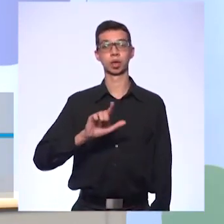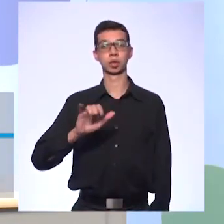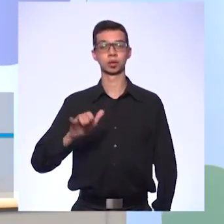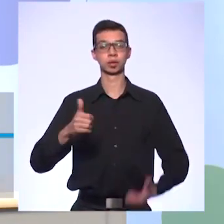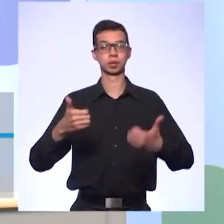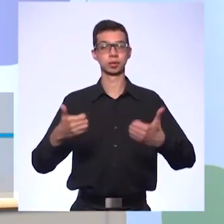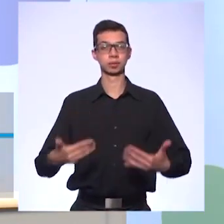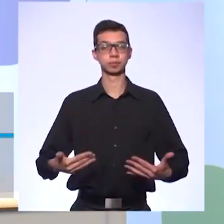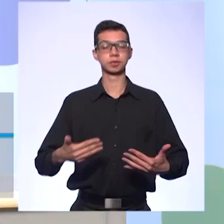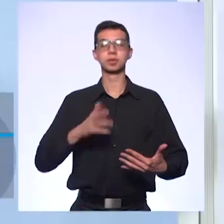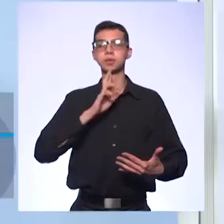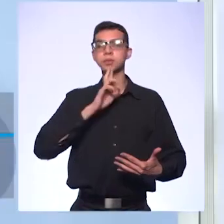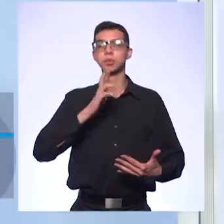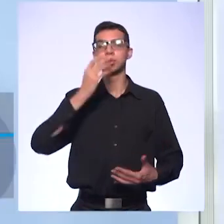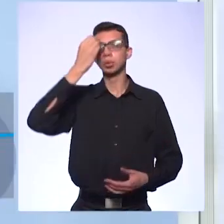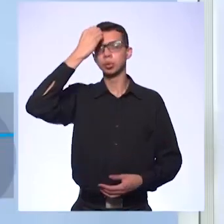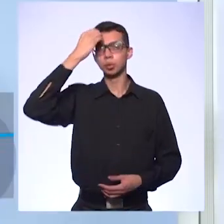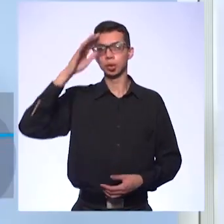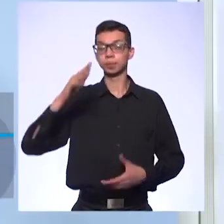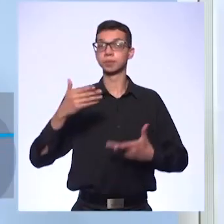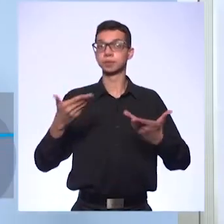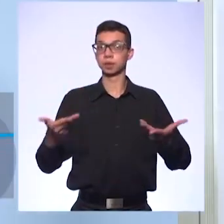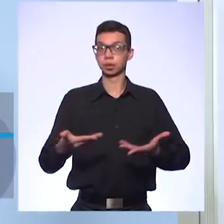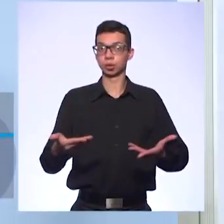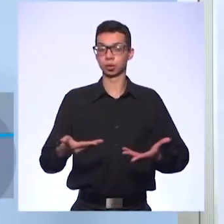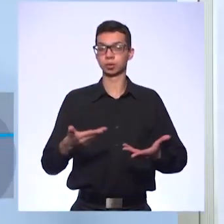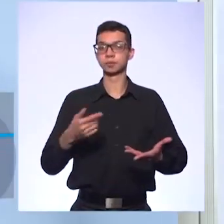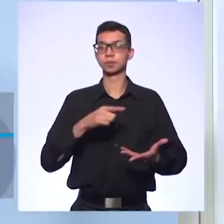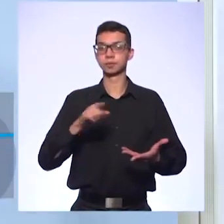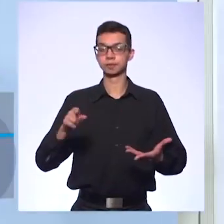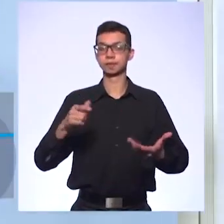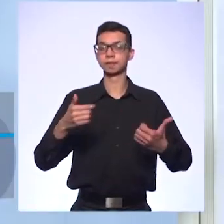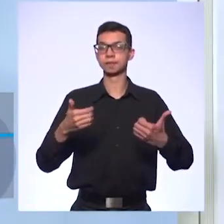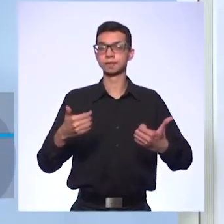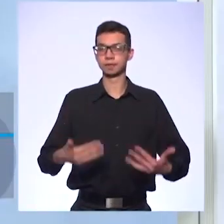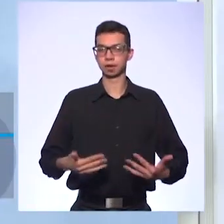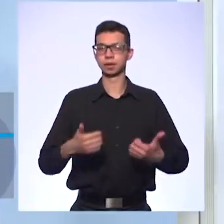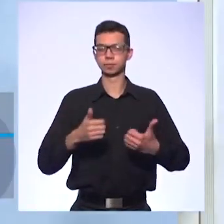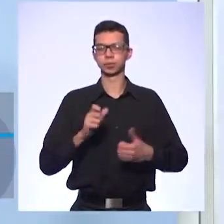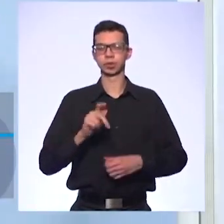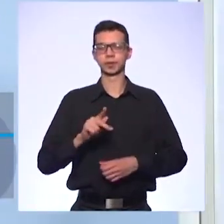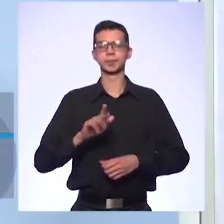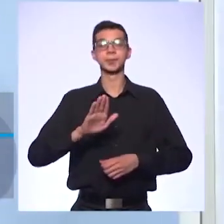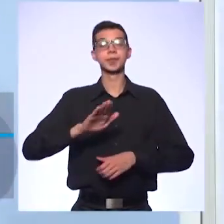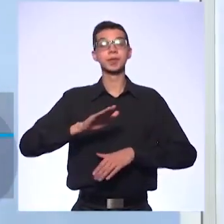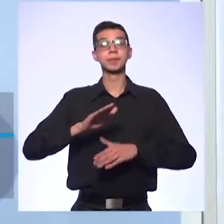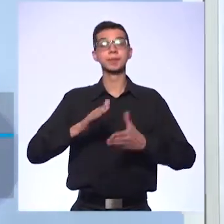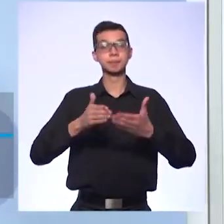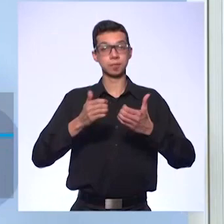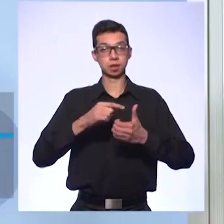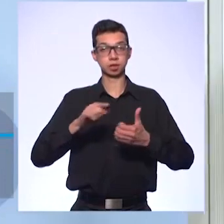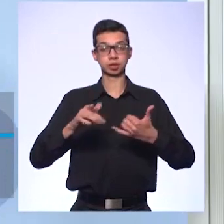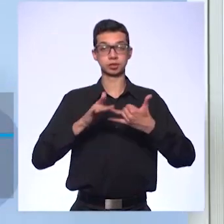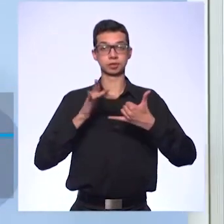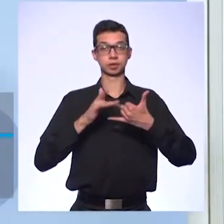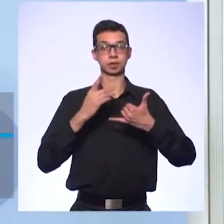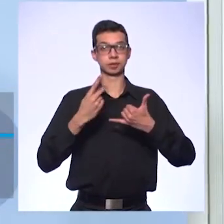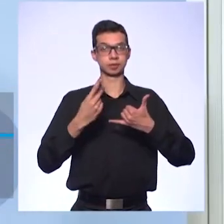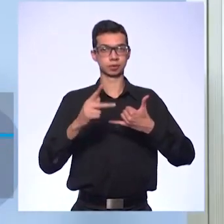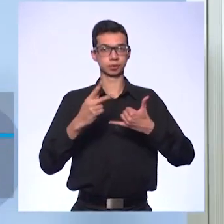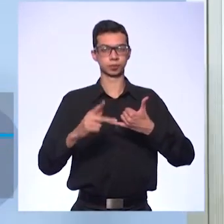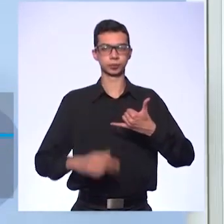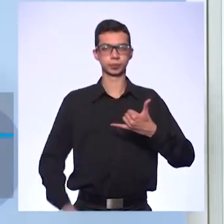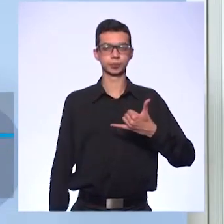Então, olha só, a gente vai agora desmistificar isso que vocês falaram. Vou pedir agora para que vocês peguem o celular e vocês vão